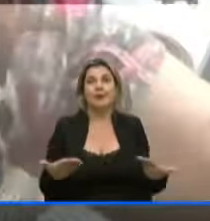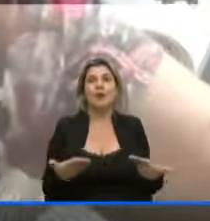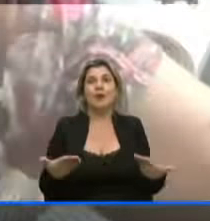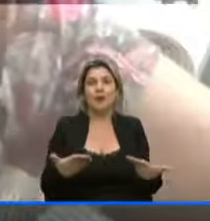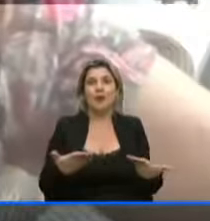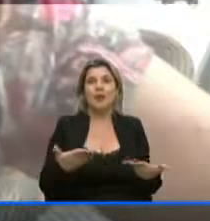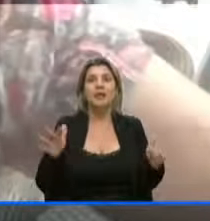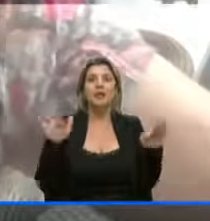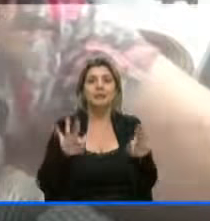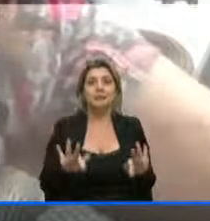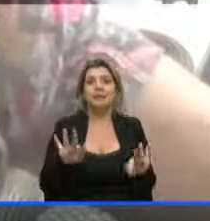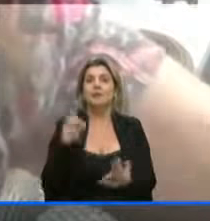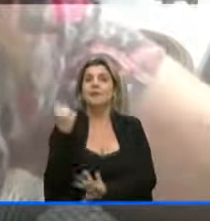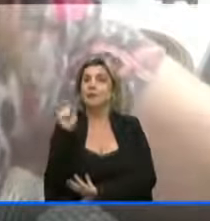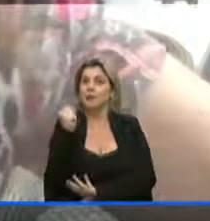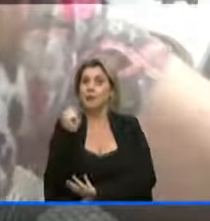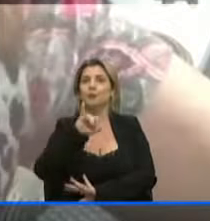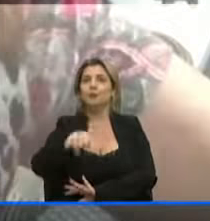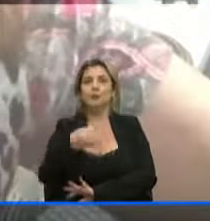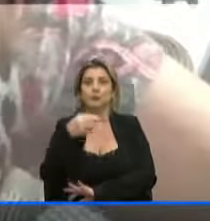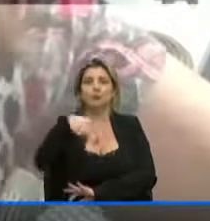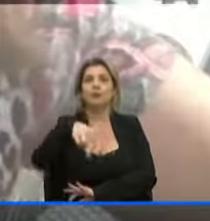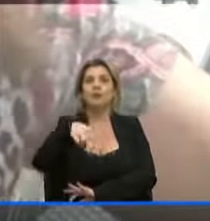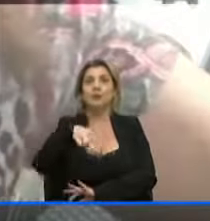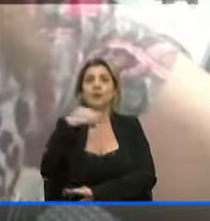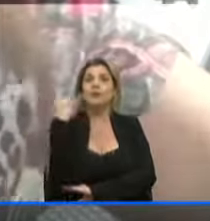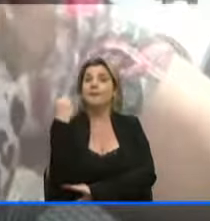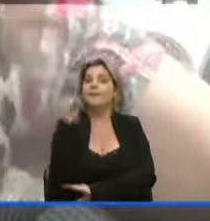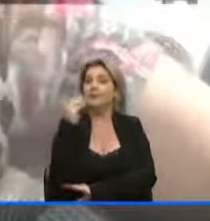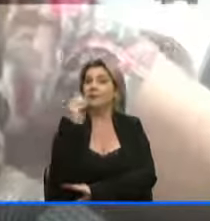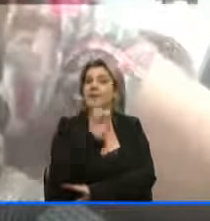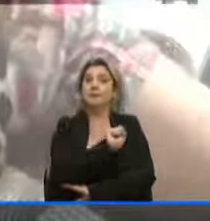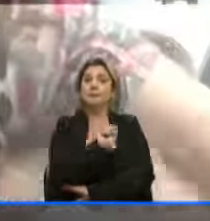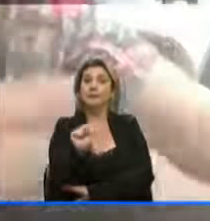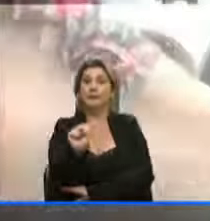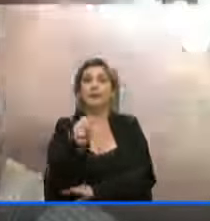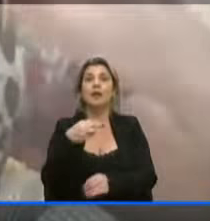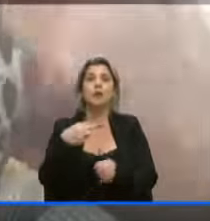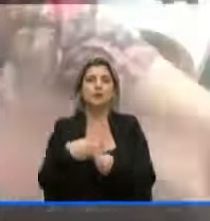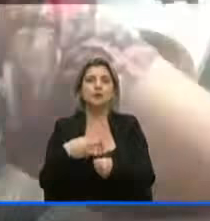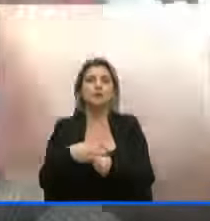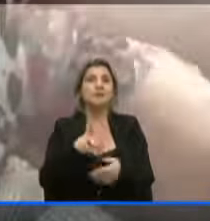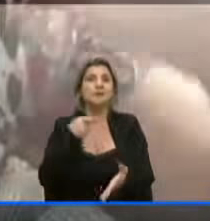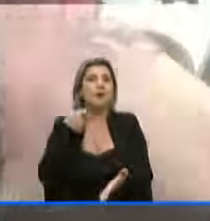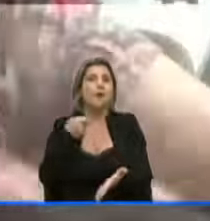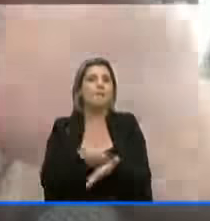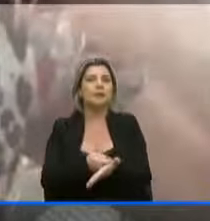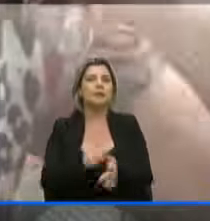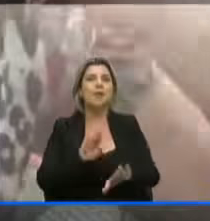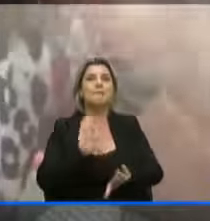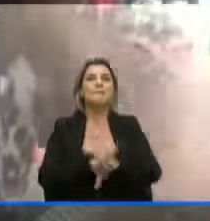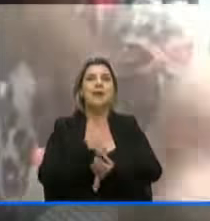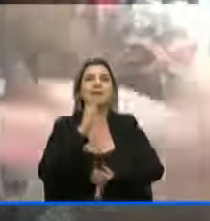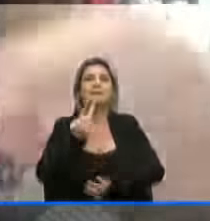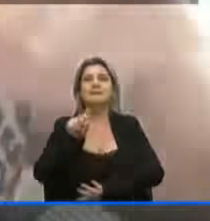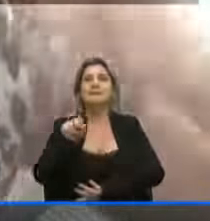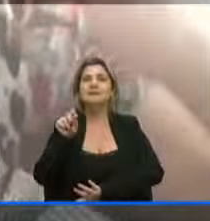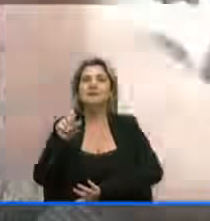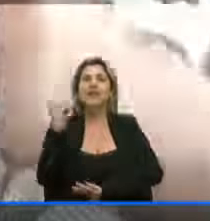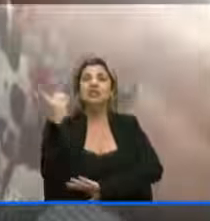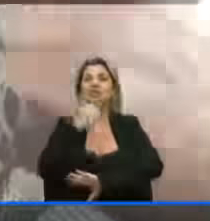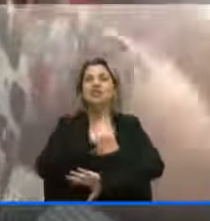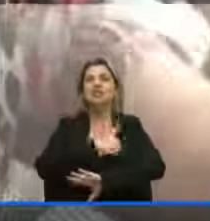em 8 de janeiro. Em Porto Alegre, o secretário municipal está exigindo mais 100 dias